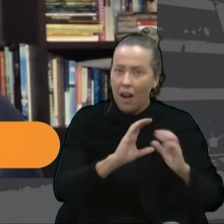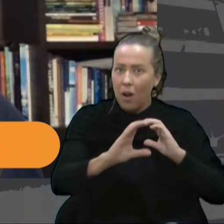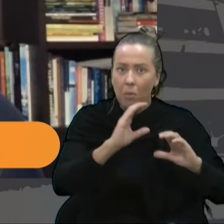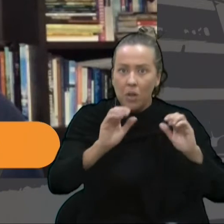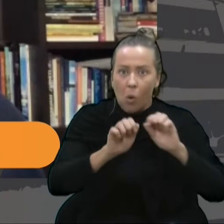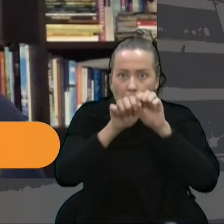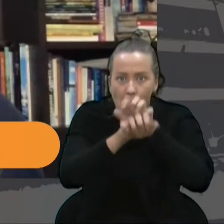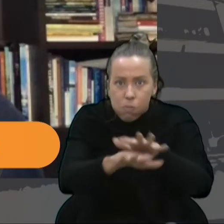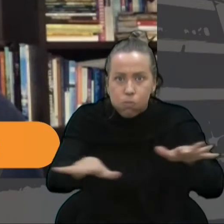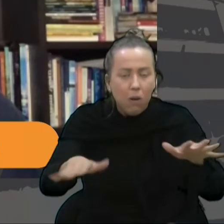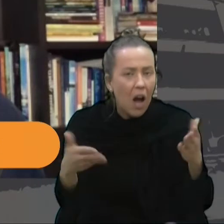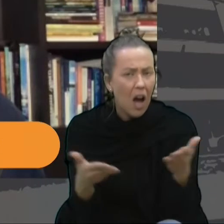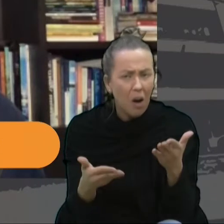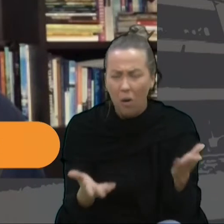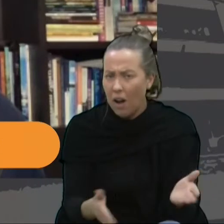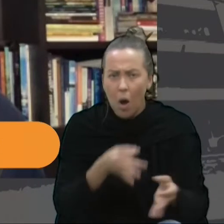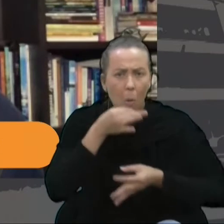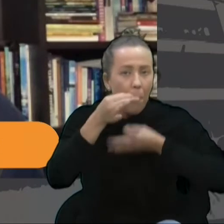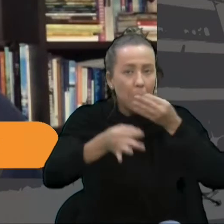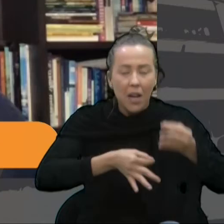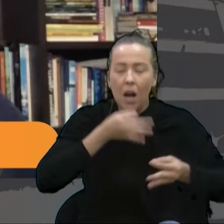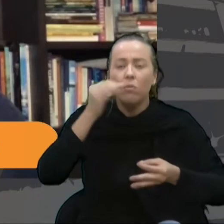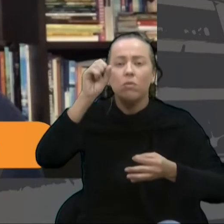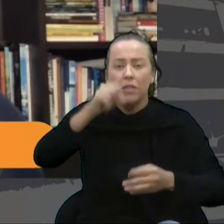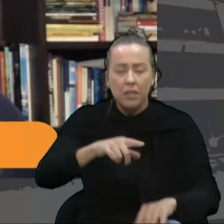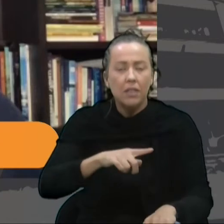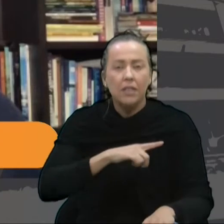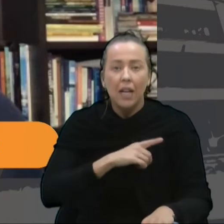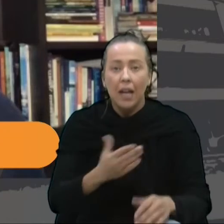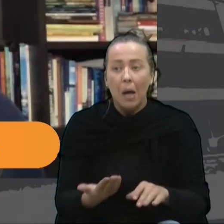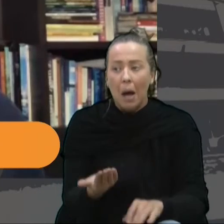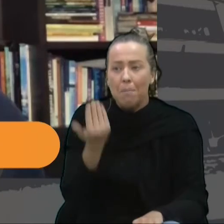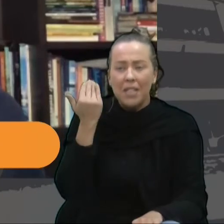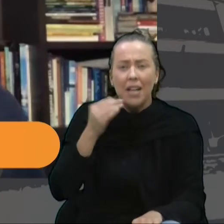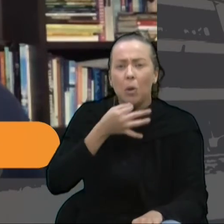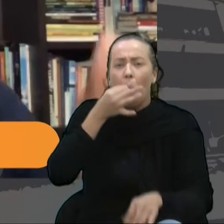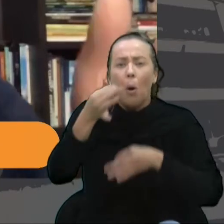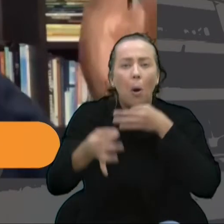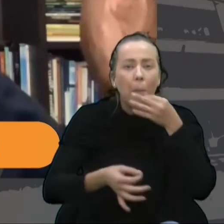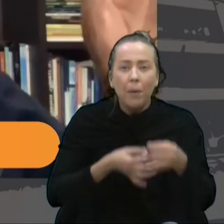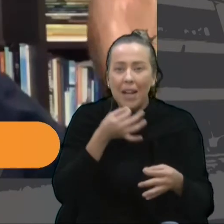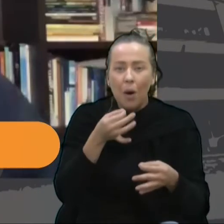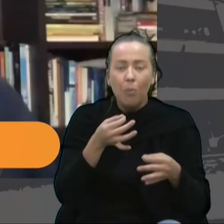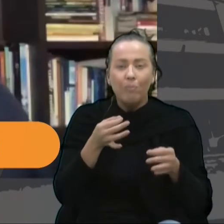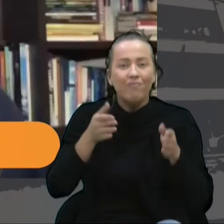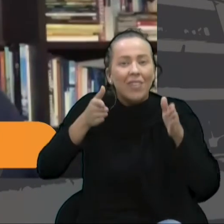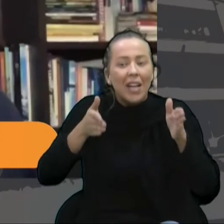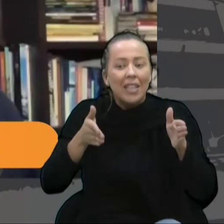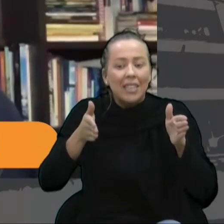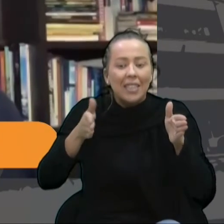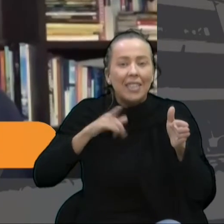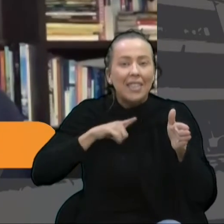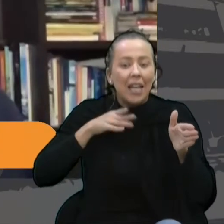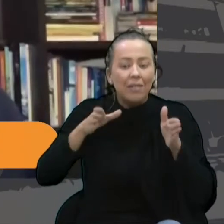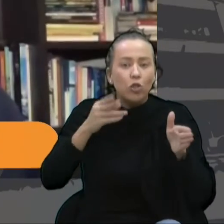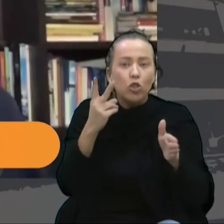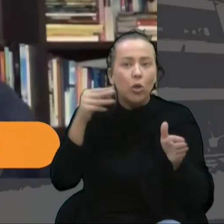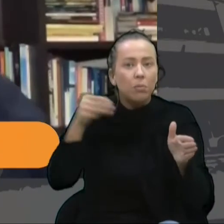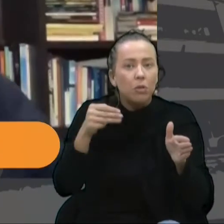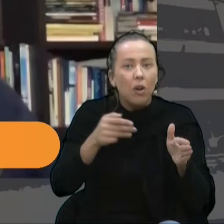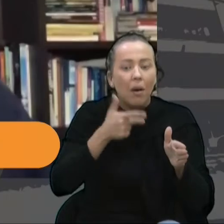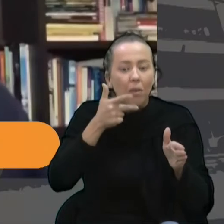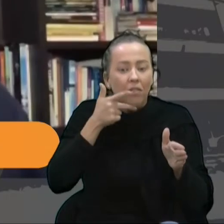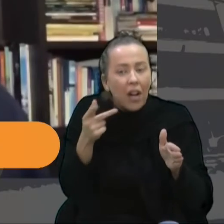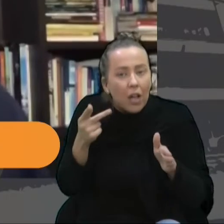massa como agora. Porque antes a opinião era assim, né? Fica enquadrado. Olha, você tem 2 minutos para fazer